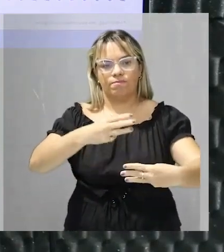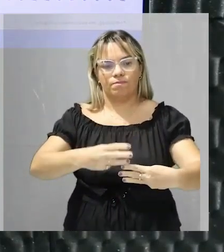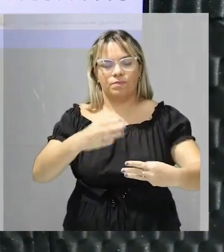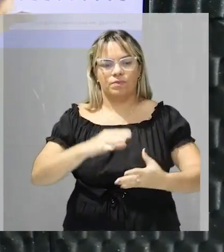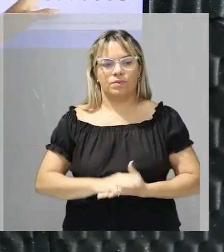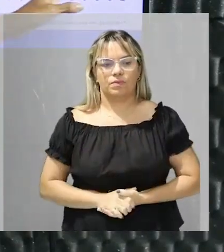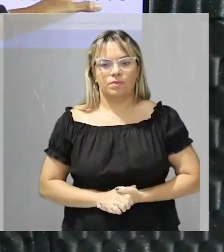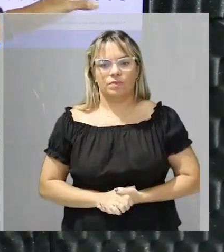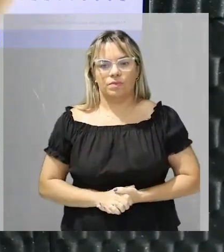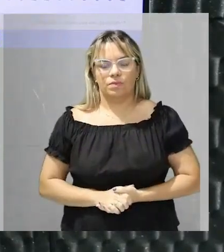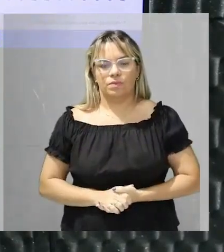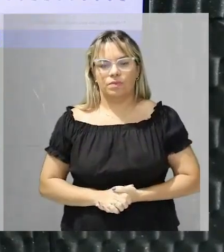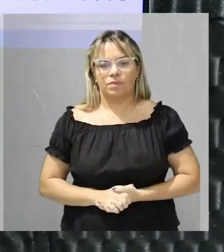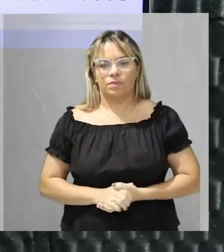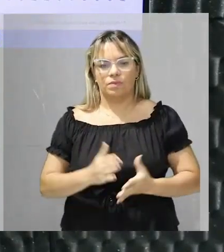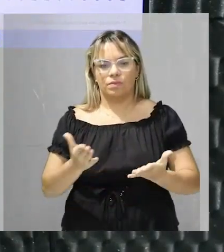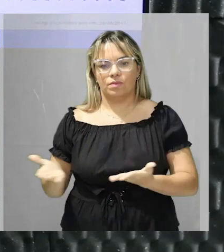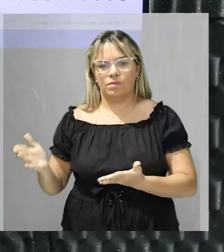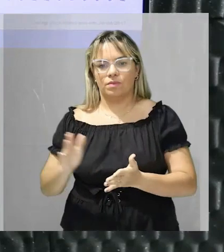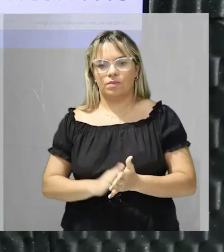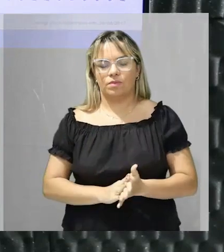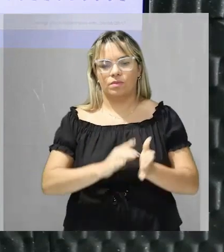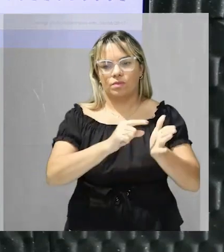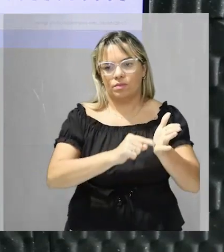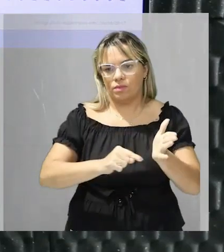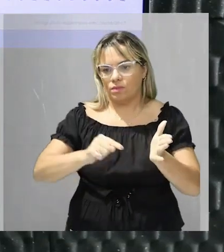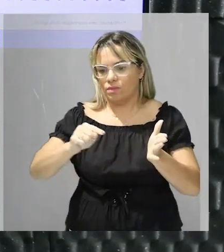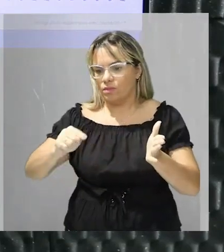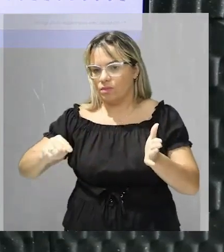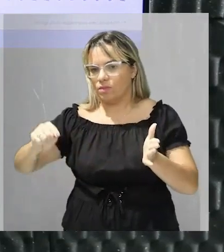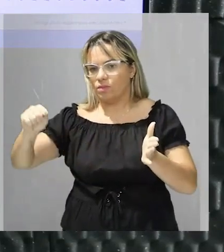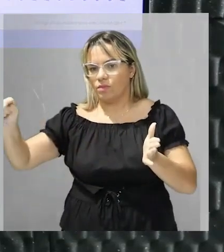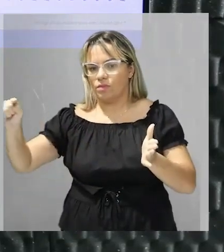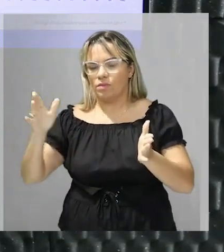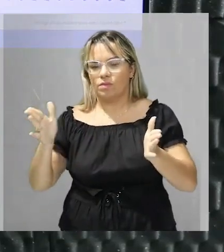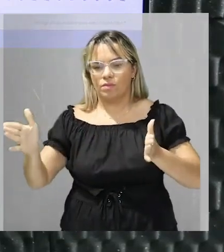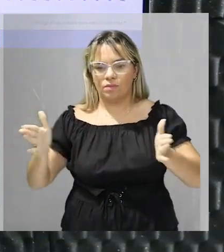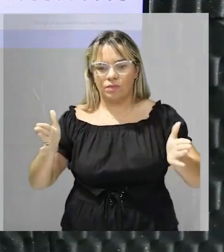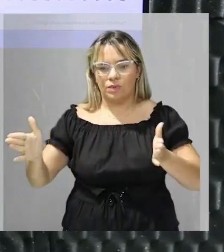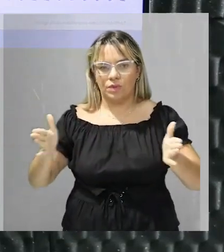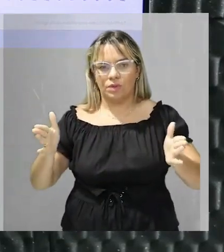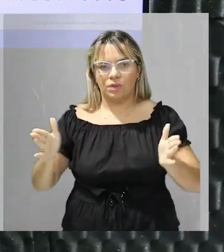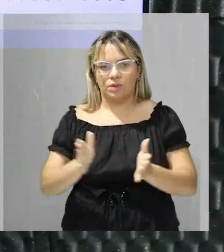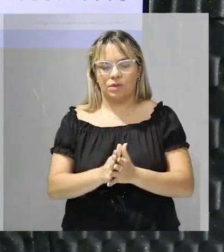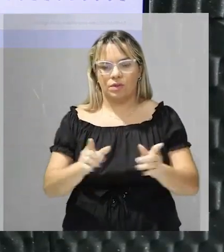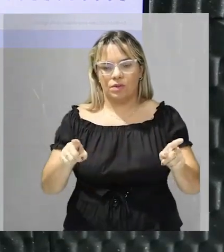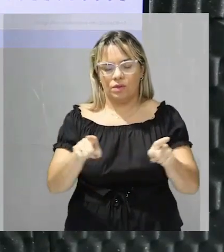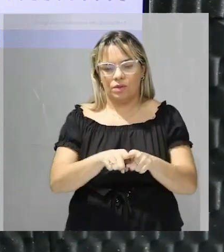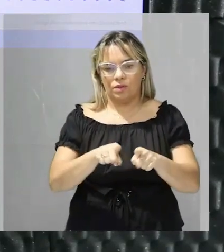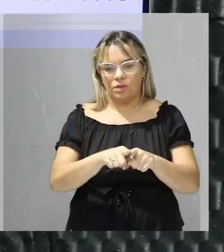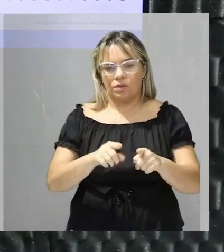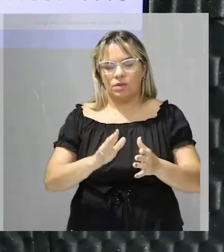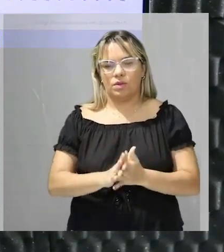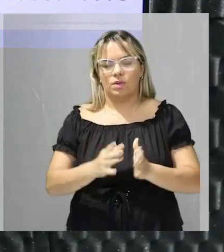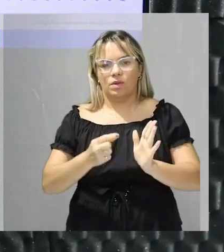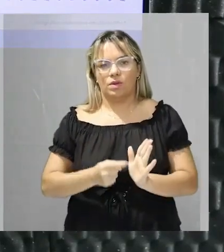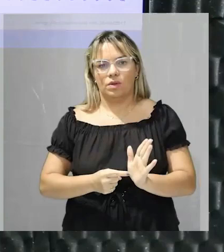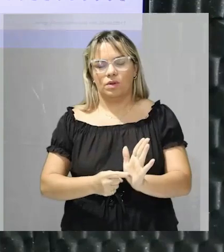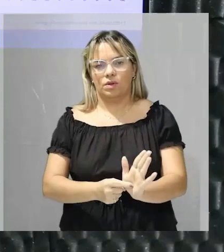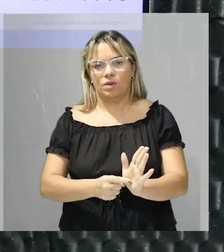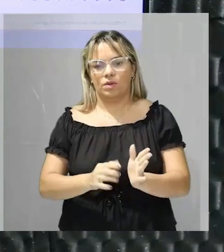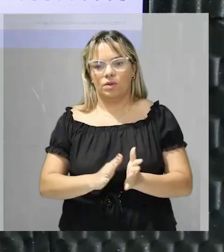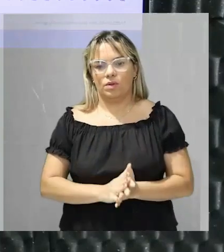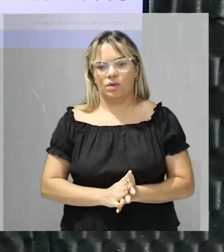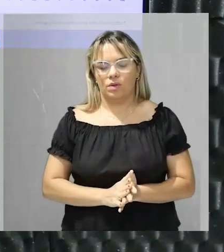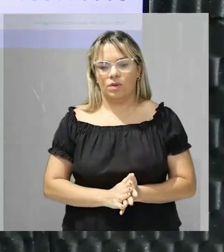Então temos aqui ele ó dentro do período de tempo que foi passado para nós tá E aqui inclusive ó ele já tá dizendo para nós a cada